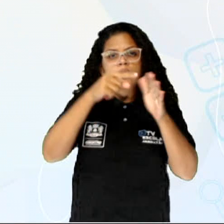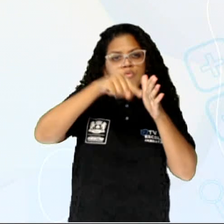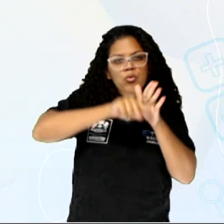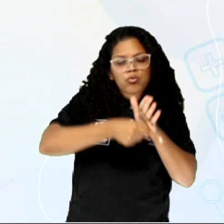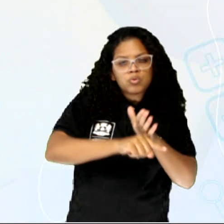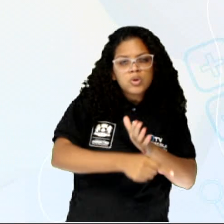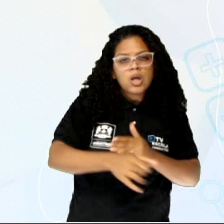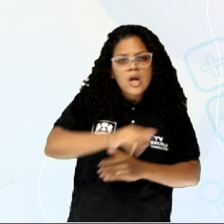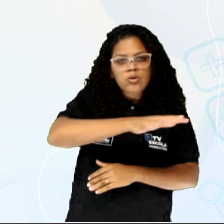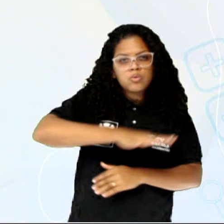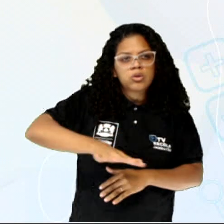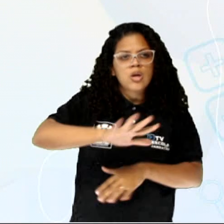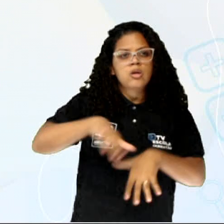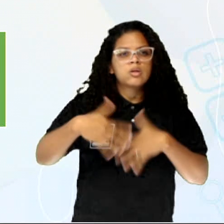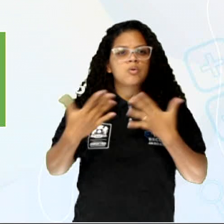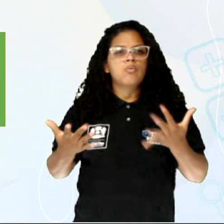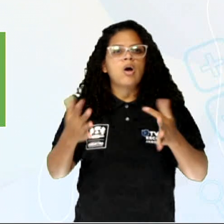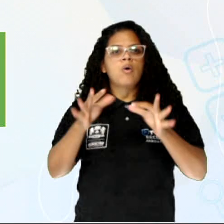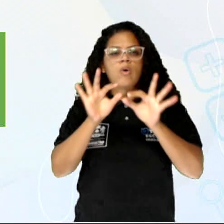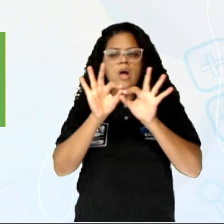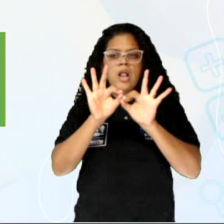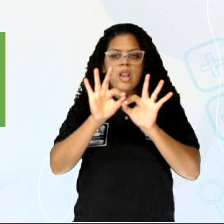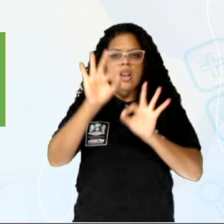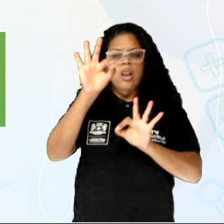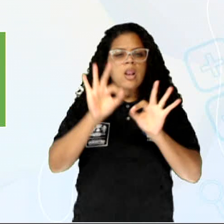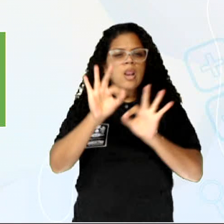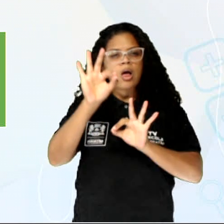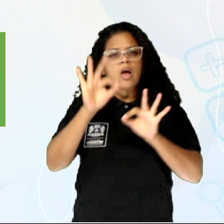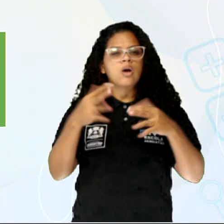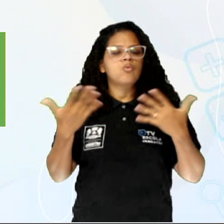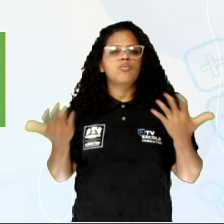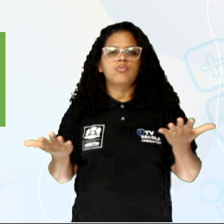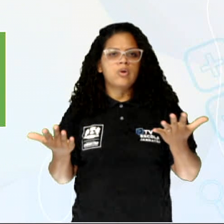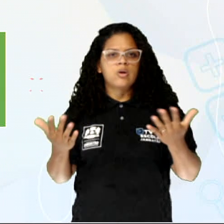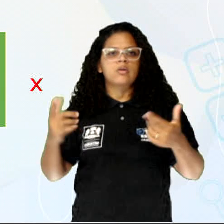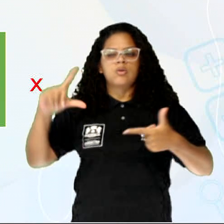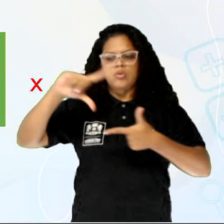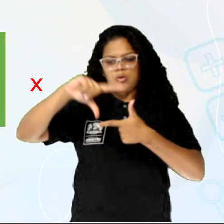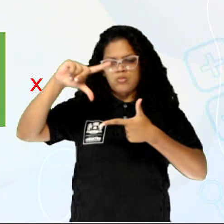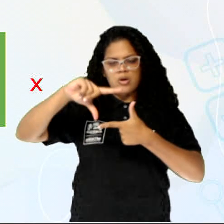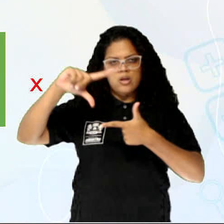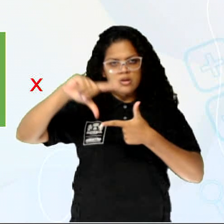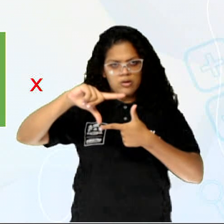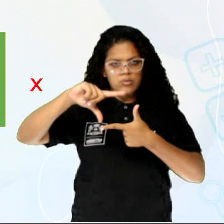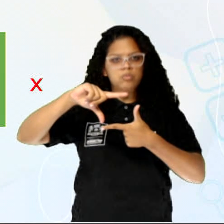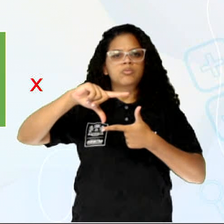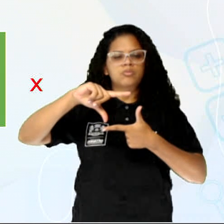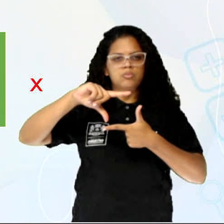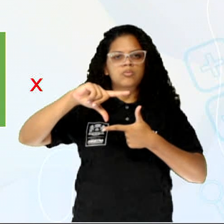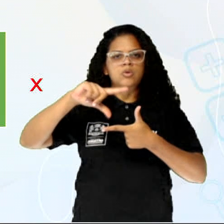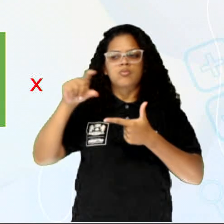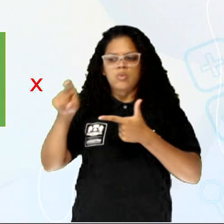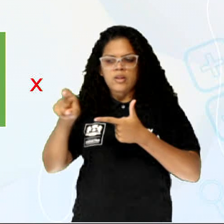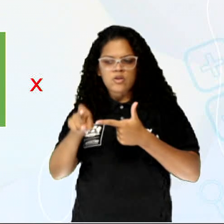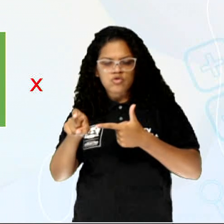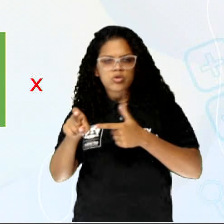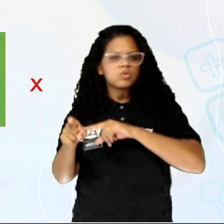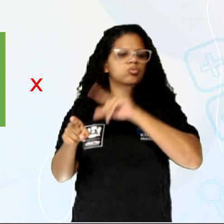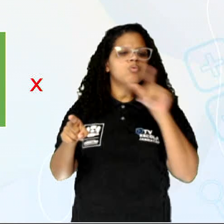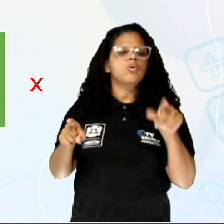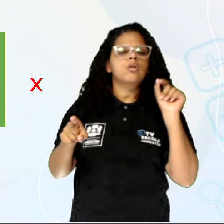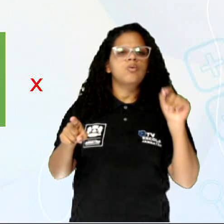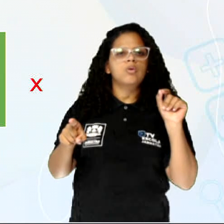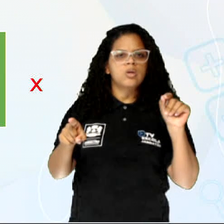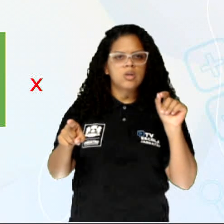é a medida do comprimento da largura? Primeiro, nós temos aqui o retângulo. O que ele fala? Se um lado é x, o outro é o que ele fala?